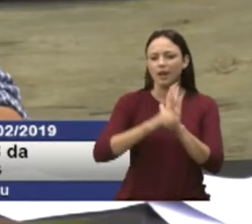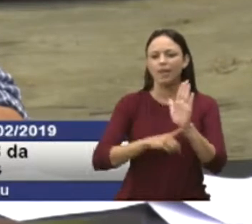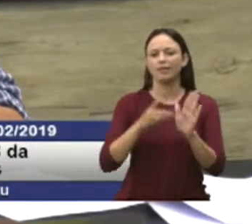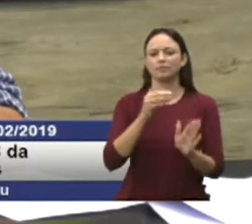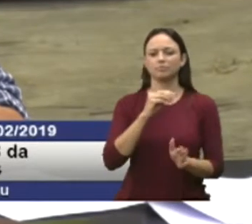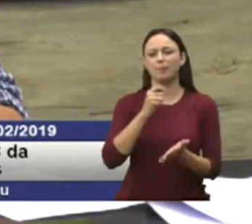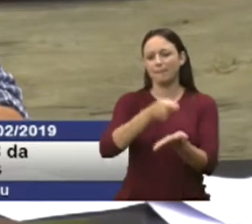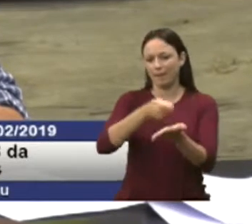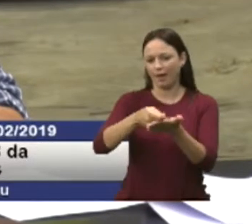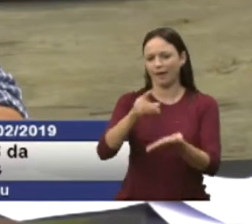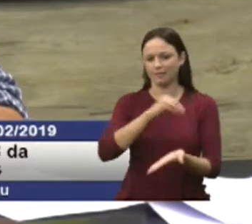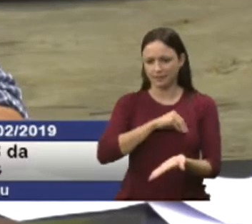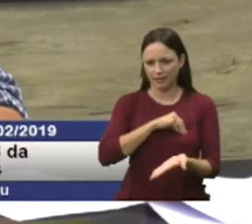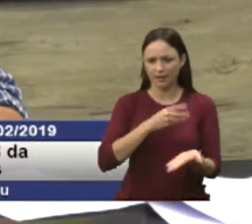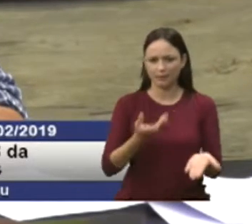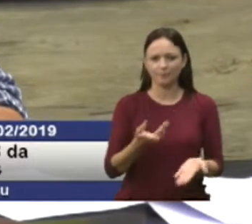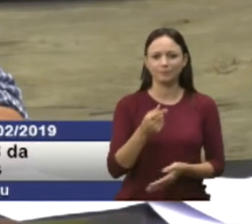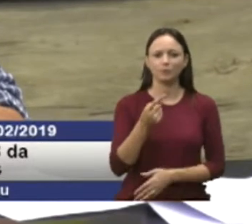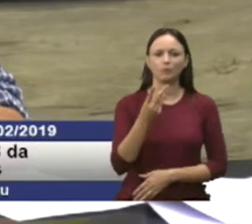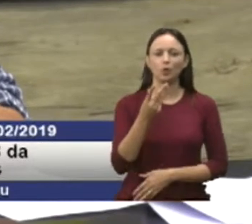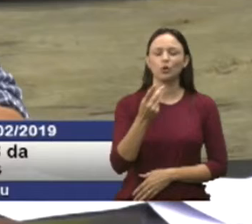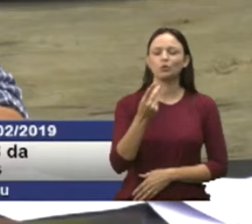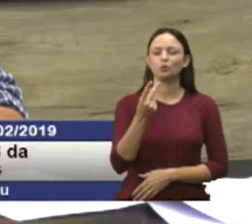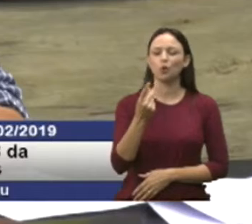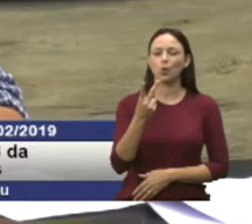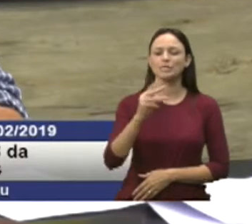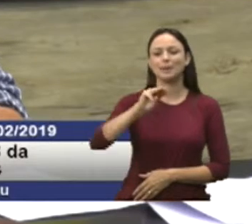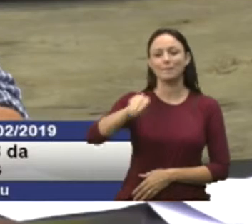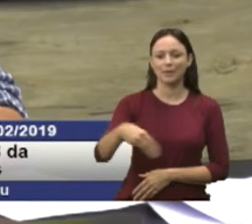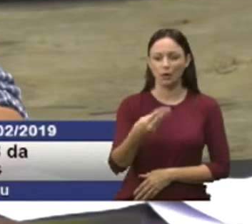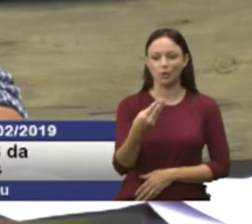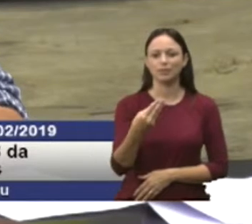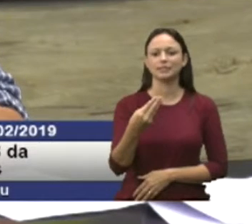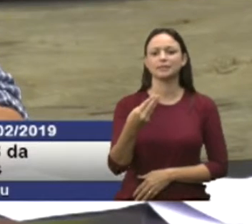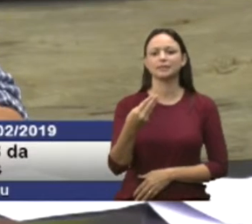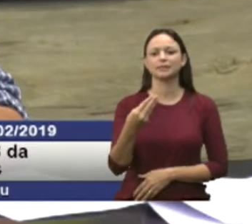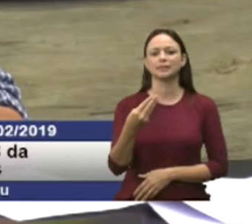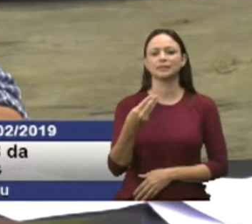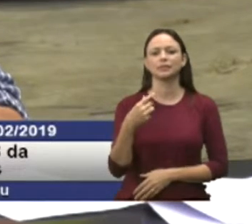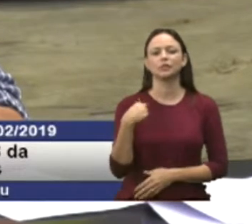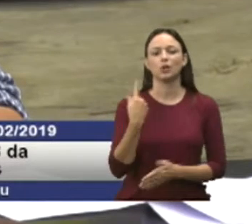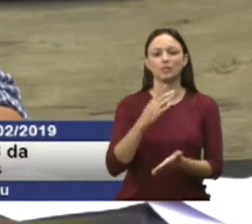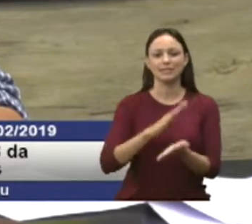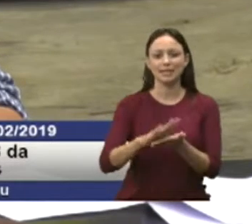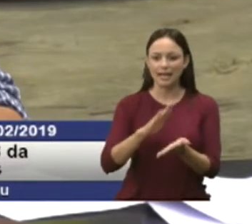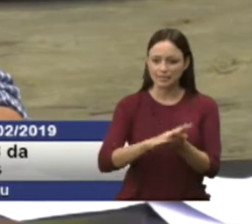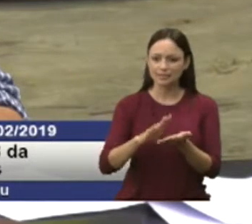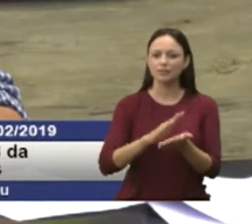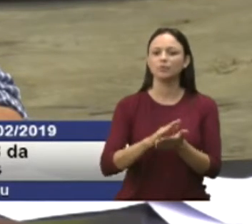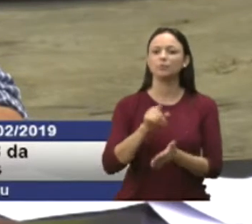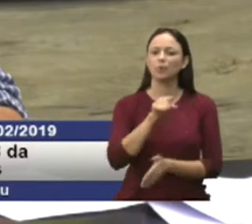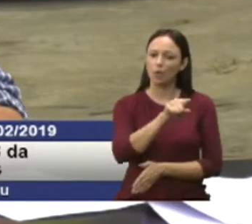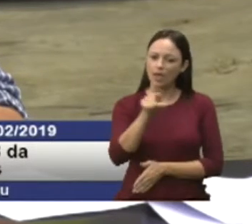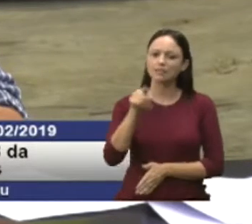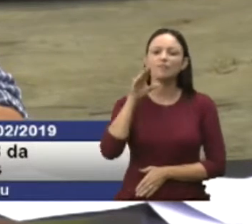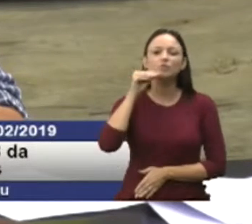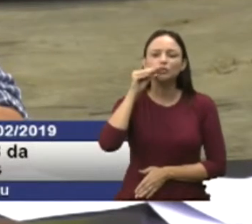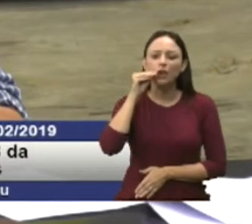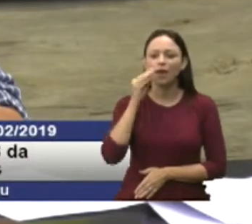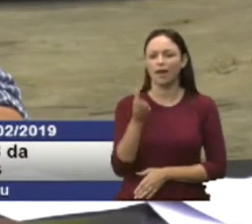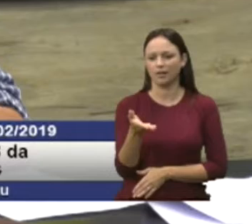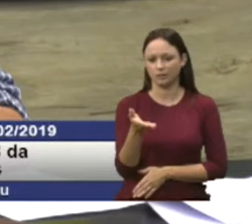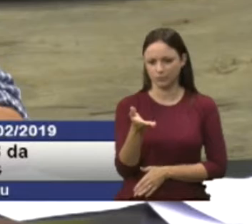valores. Então, esses 12 milhões são o que nós gastamos hoje com esses funcionários, né?